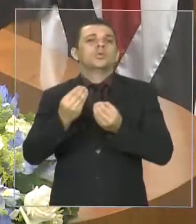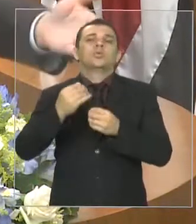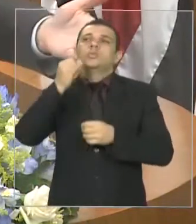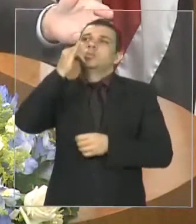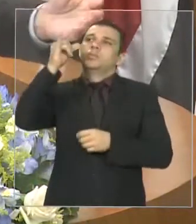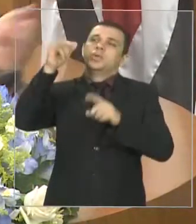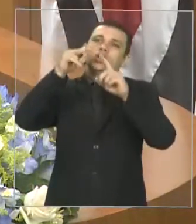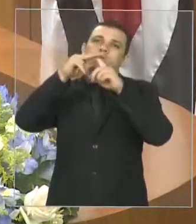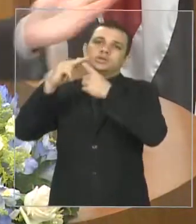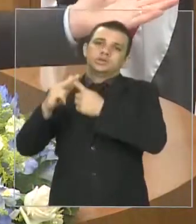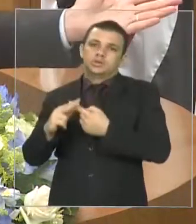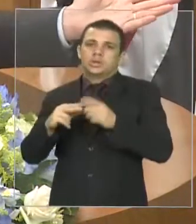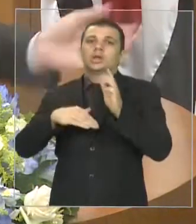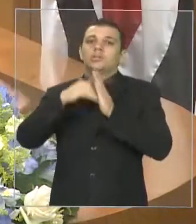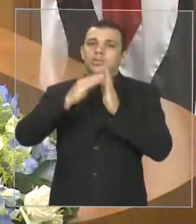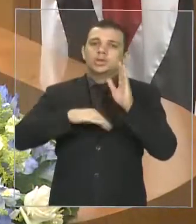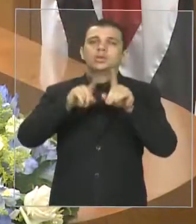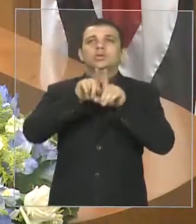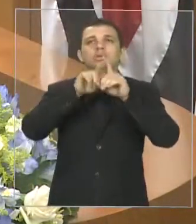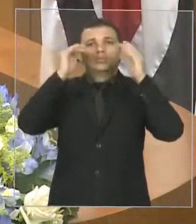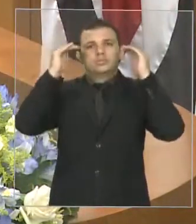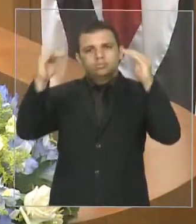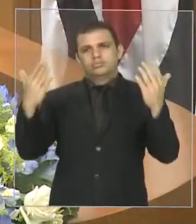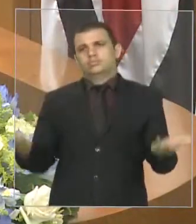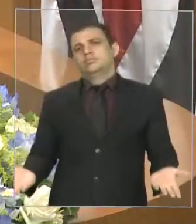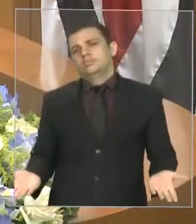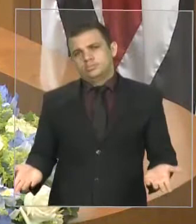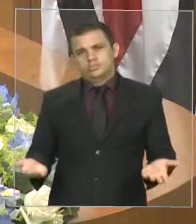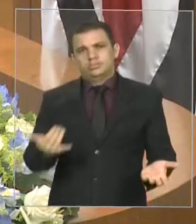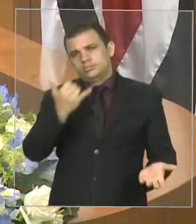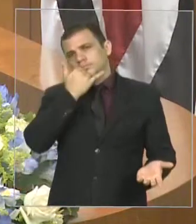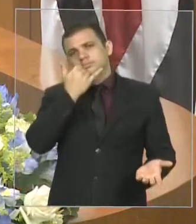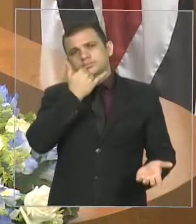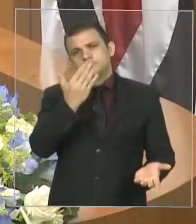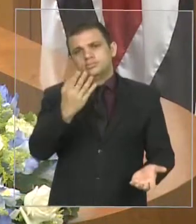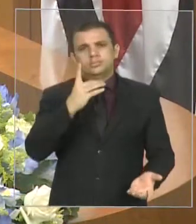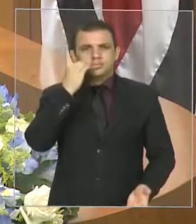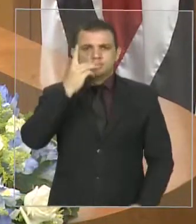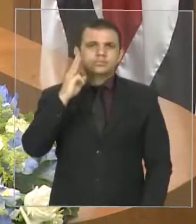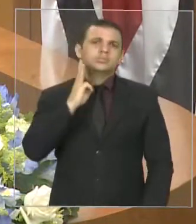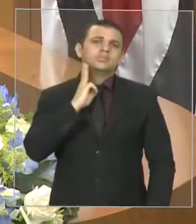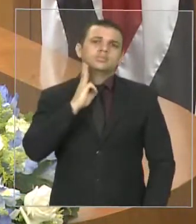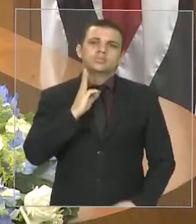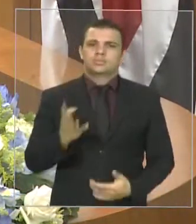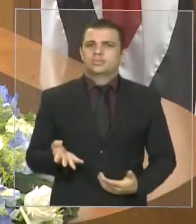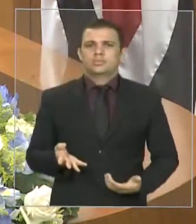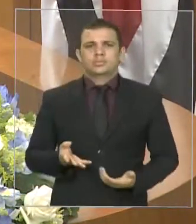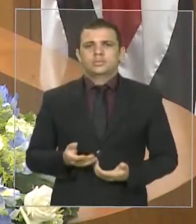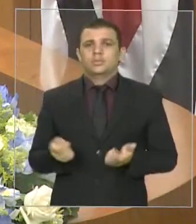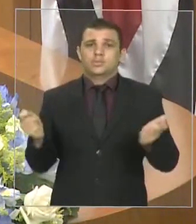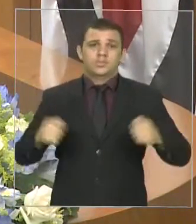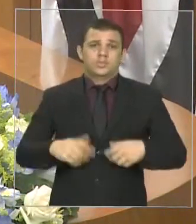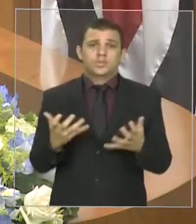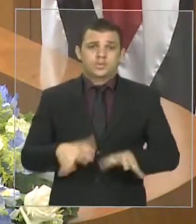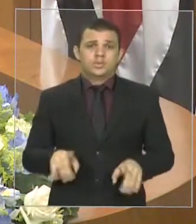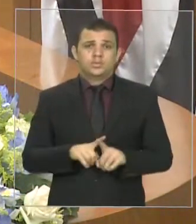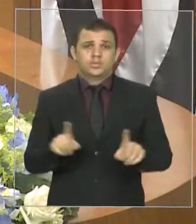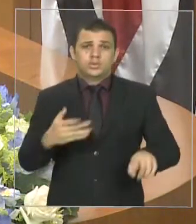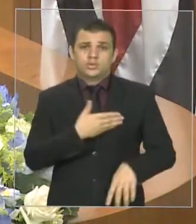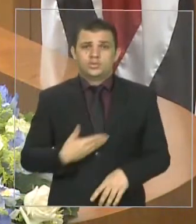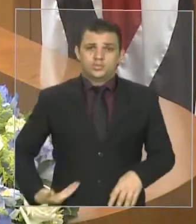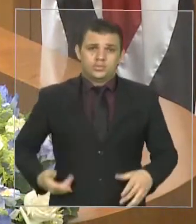pela pintura e pelo forro. Ora, deputado Wellington, nem que queira, o governo vai poder ter o ressarcimento disso